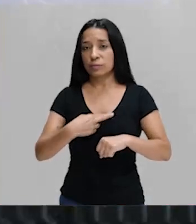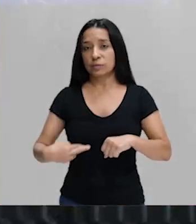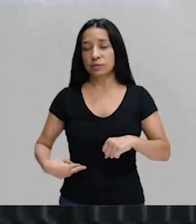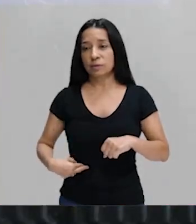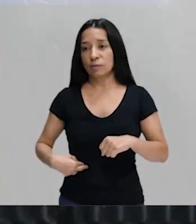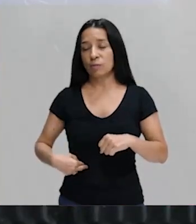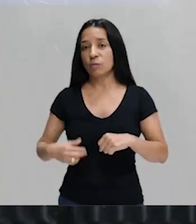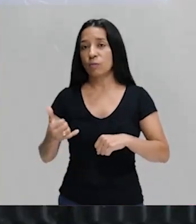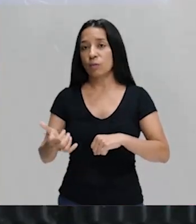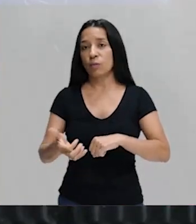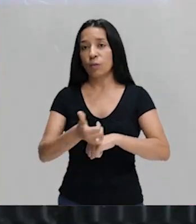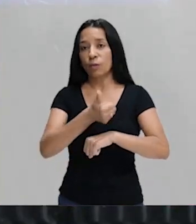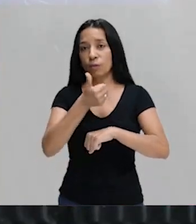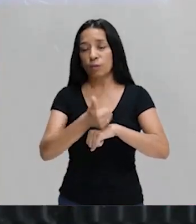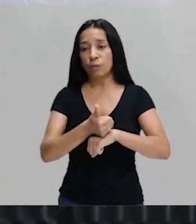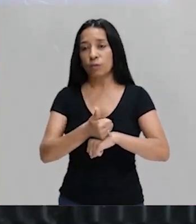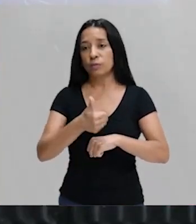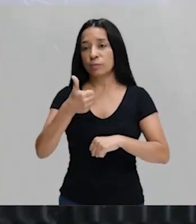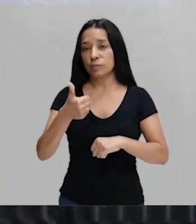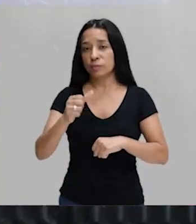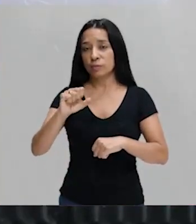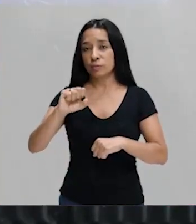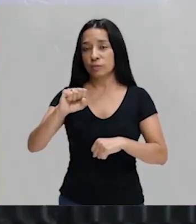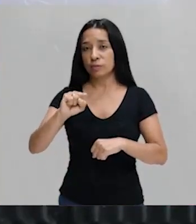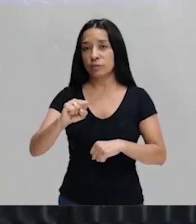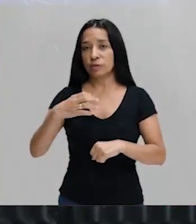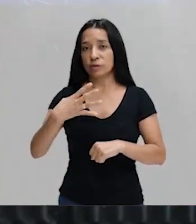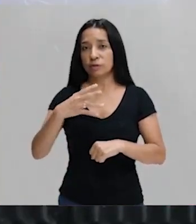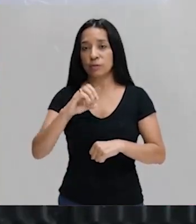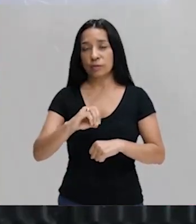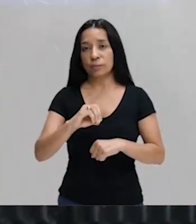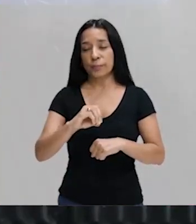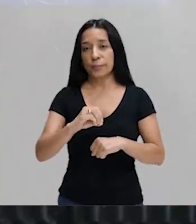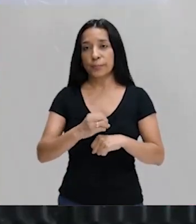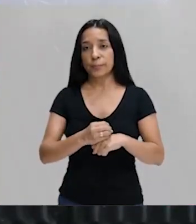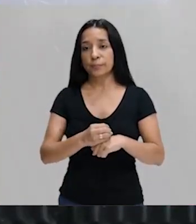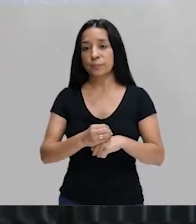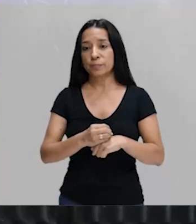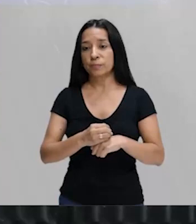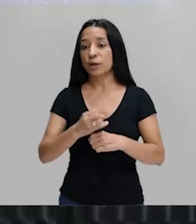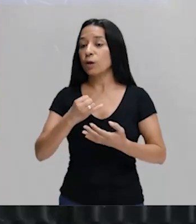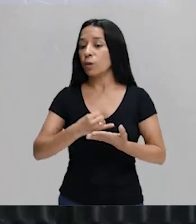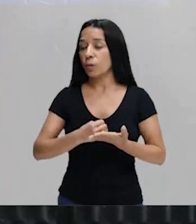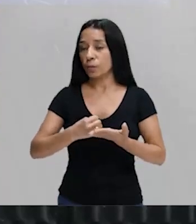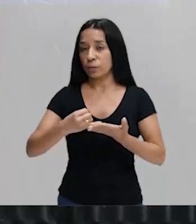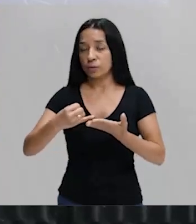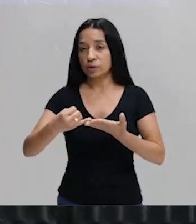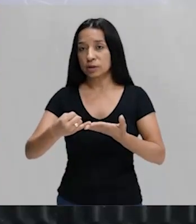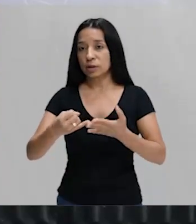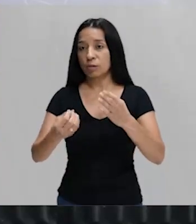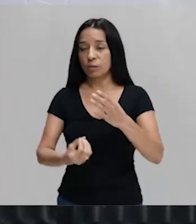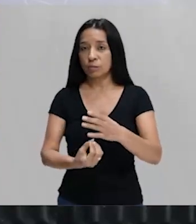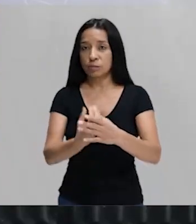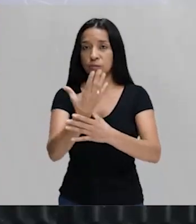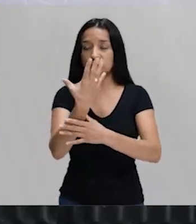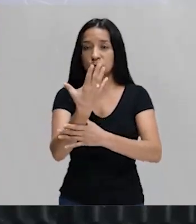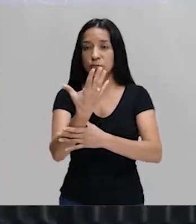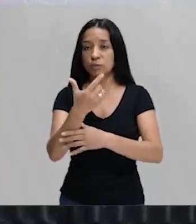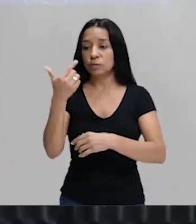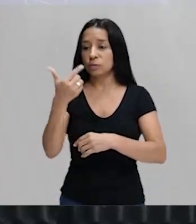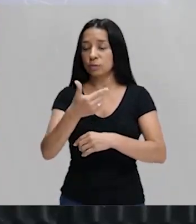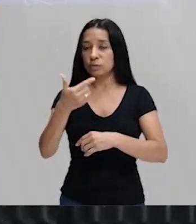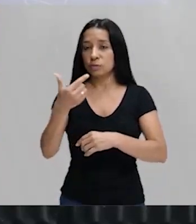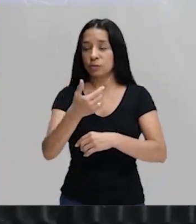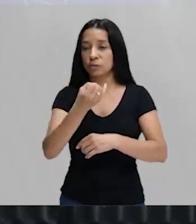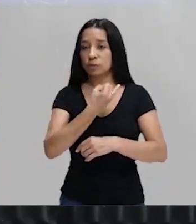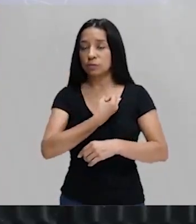de 1840, que é o golpe da maioridade. Esse golpe foi o ponto de partida para o surgimento do Segundo